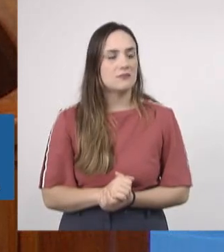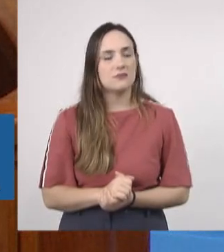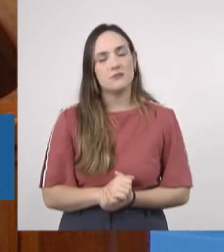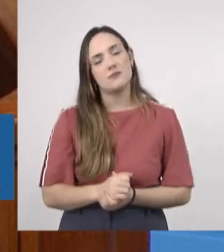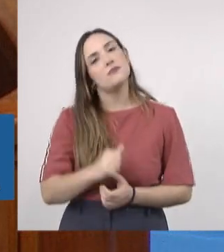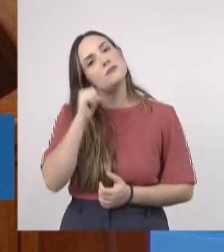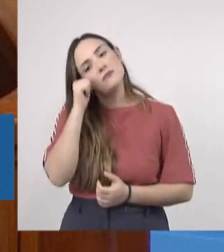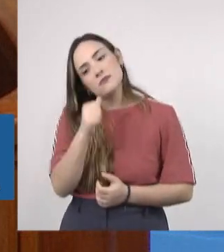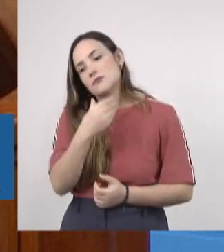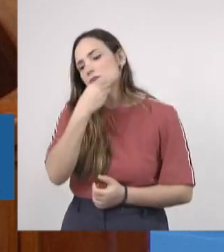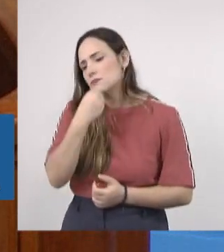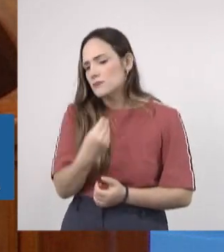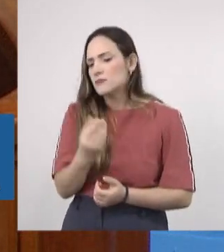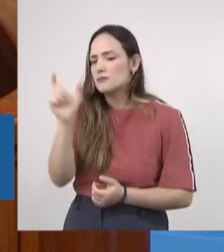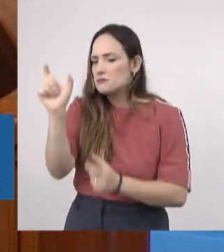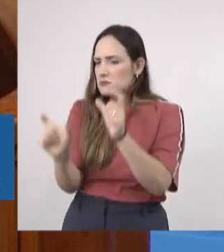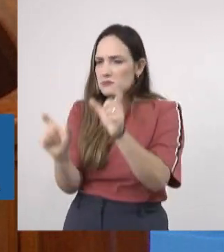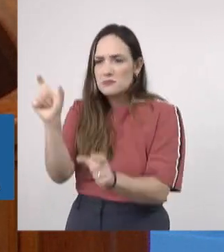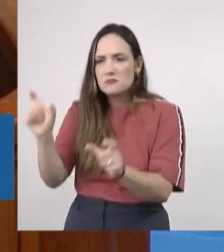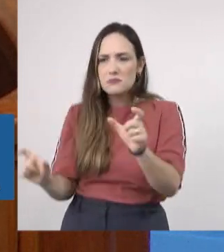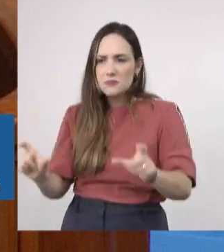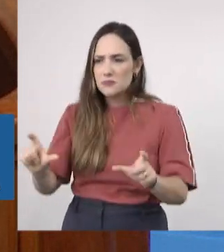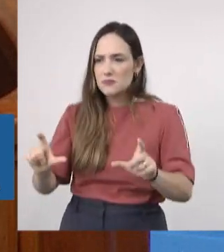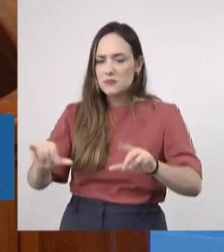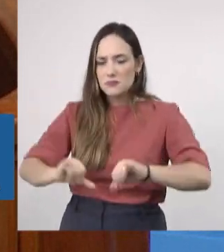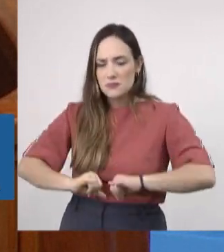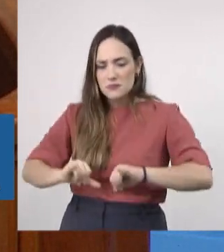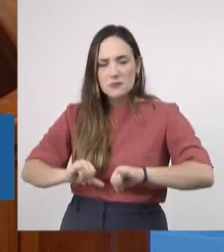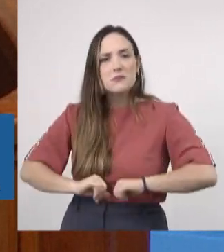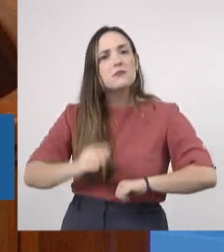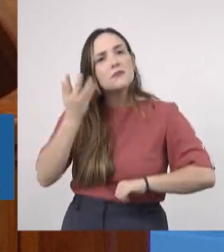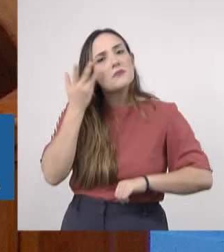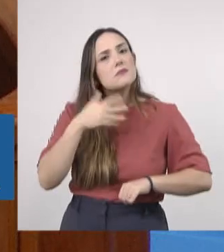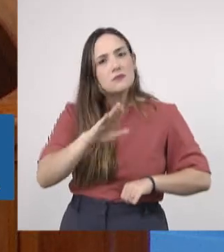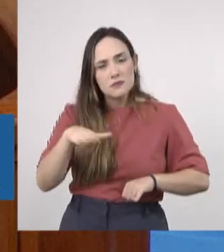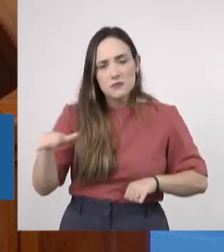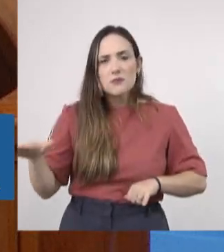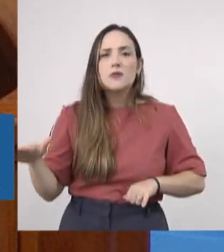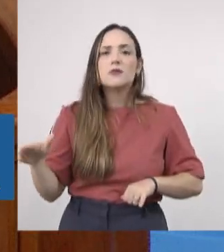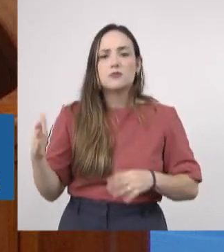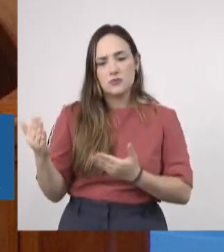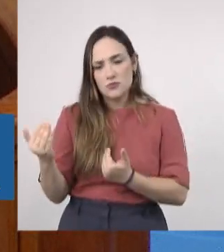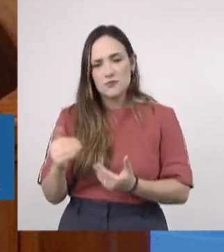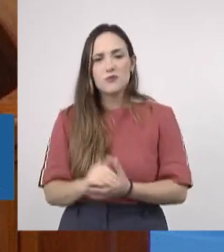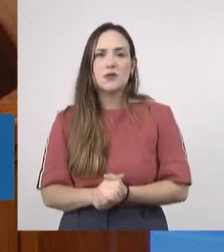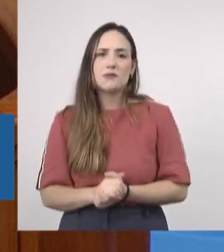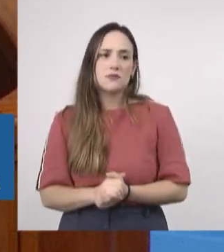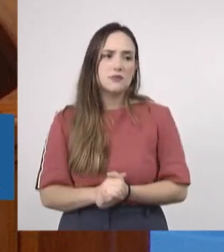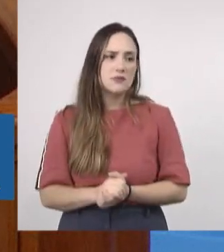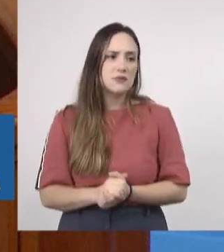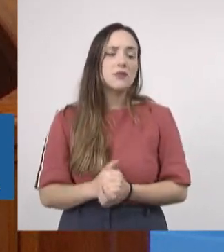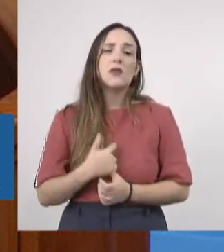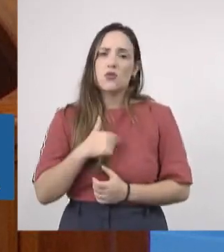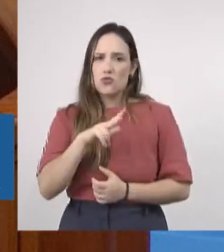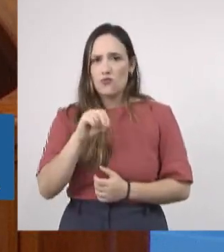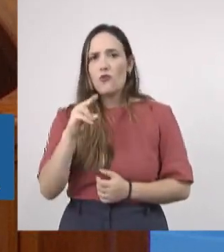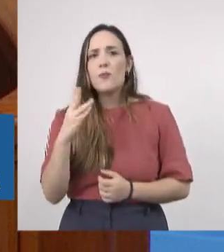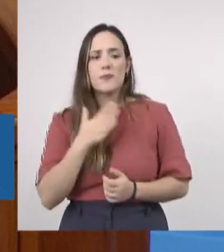essas meninas, esses meninos, né, que a gente, como foi falado, a gente vai para a nossa casa agora